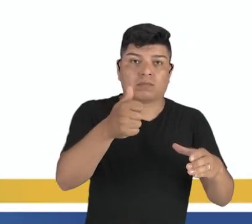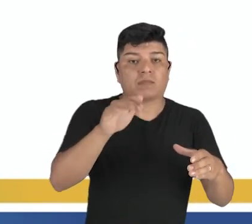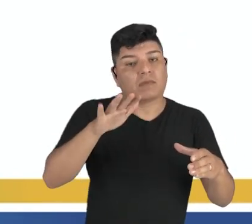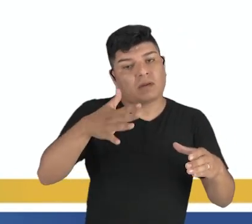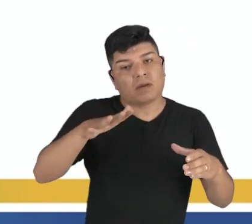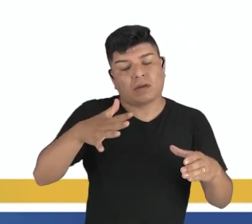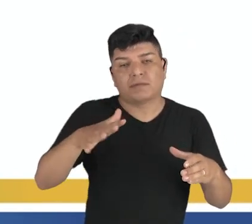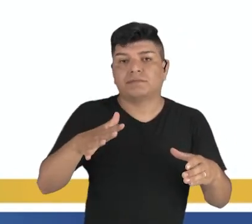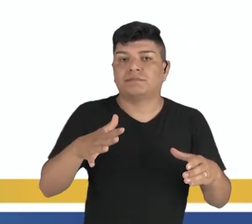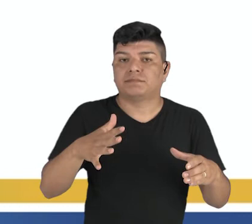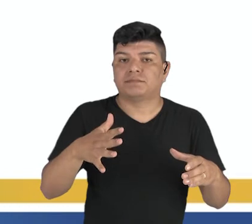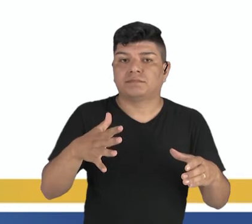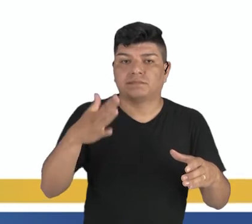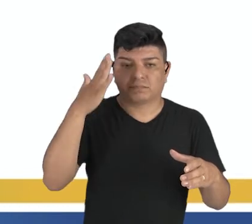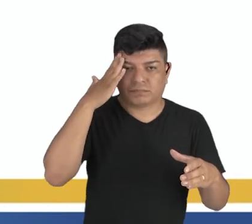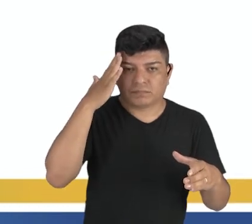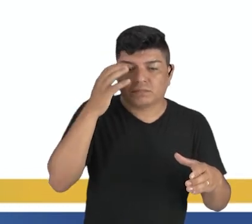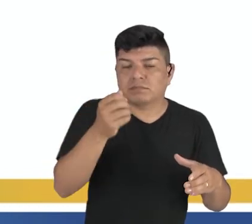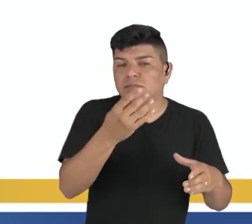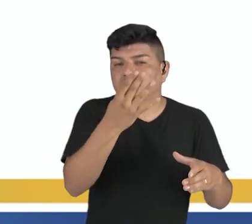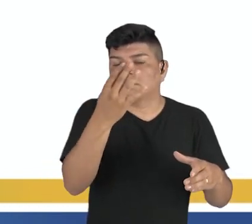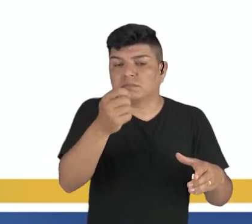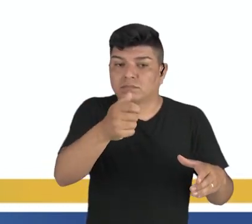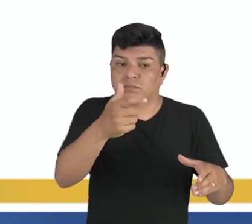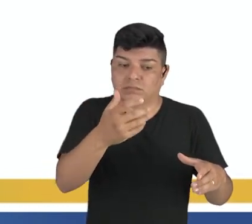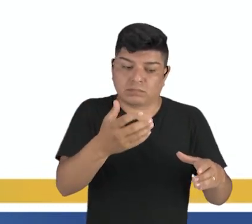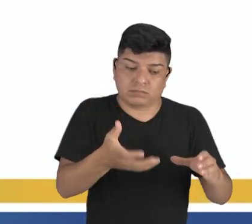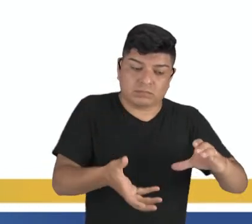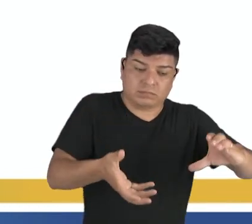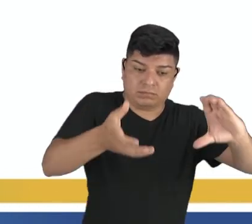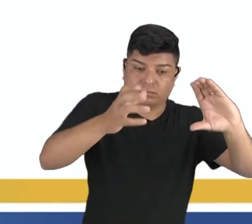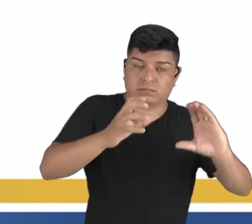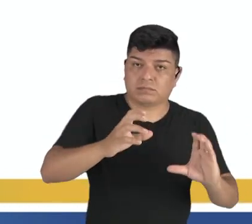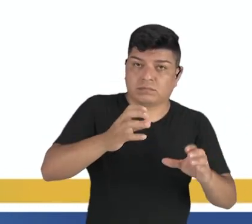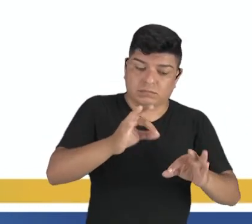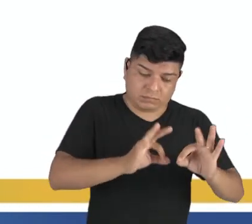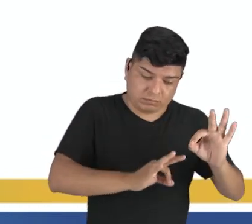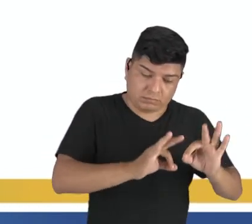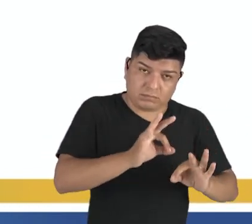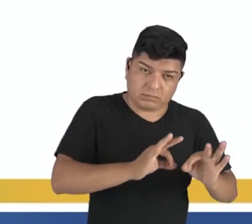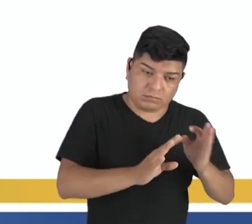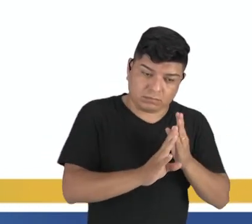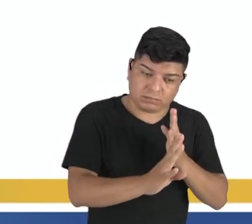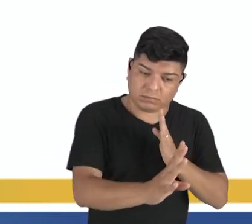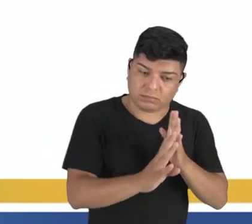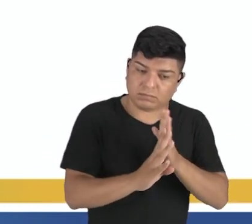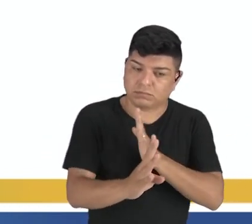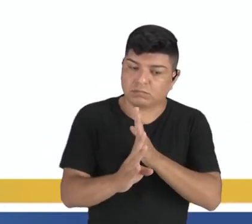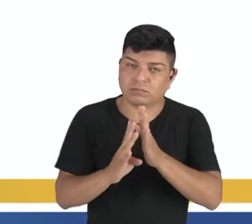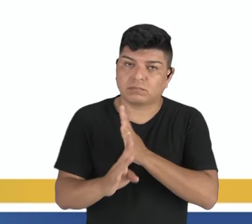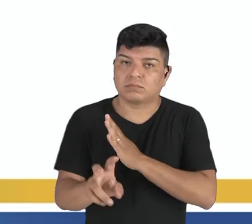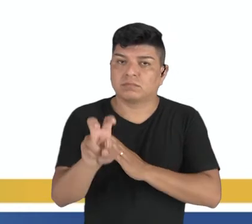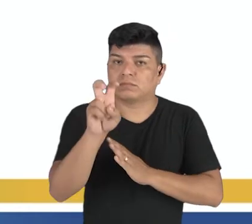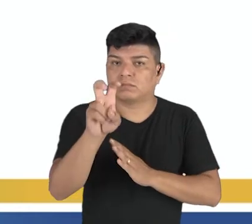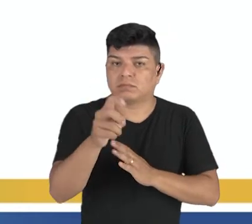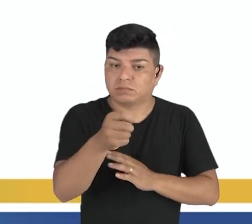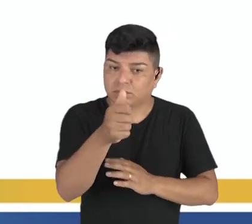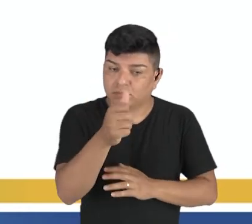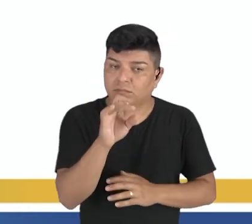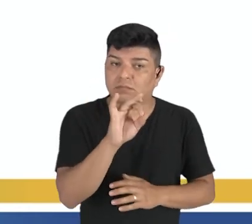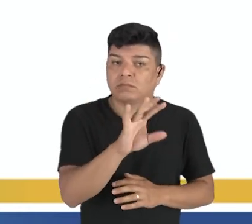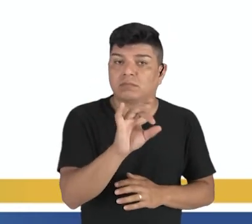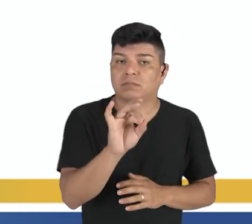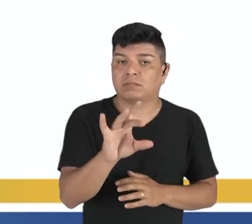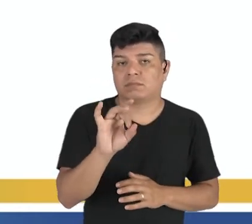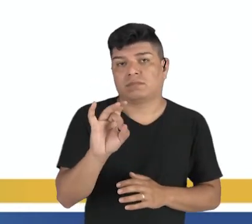quantas moedas tem guardado, ele as retira do cofre e as organiza em fileira, com 5 moedas cada,